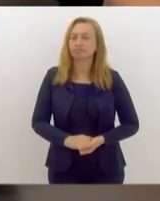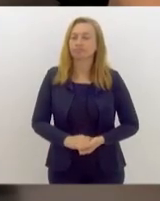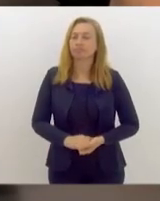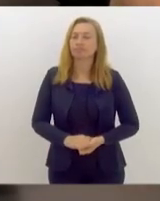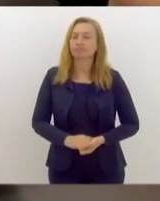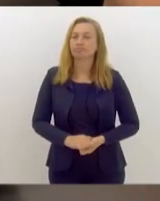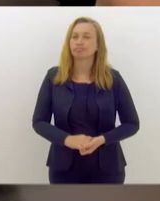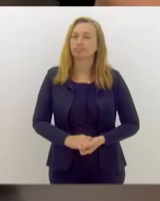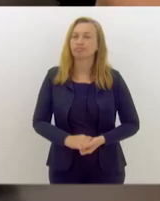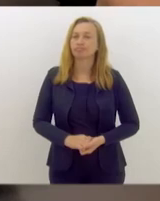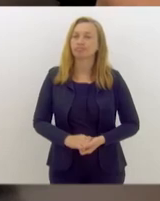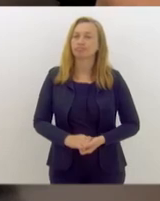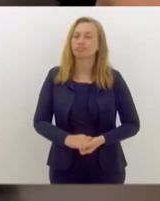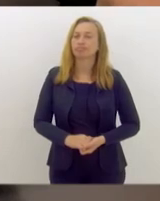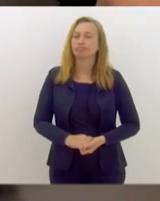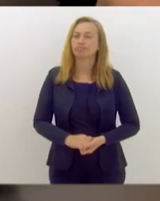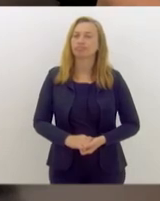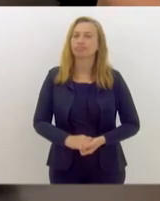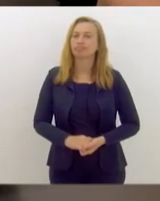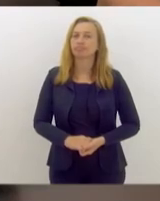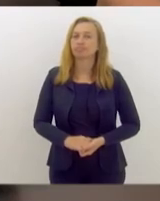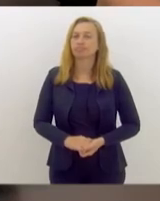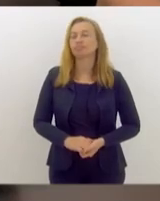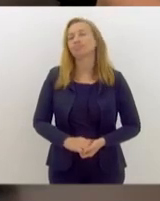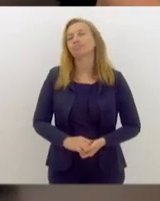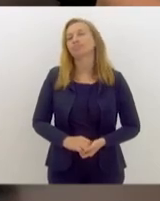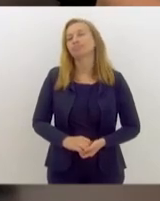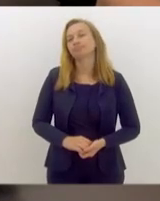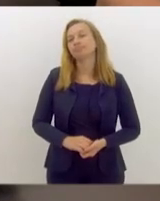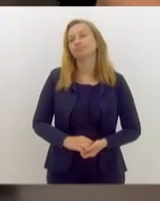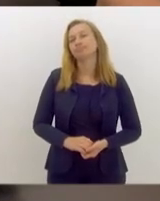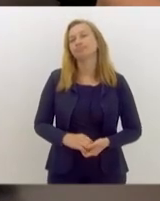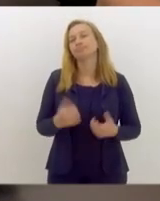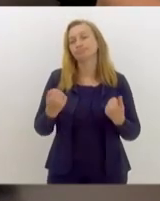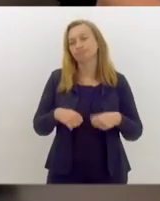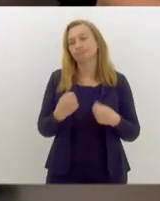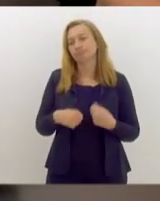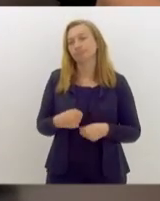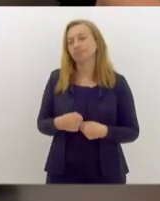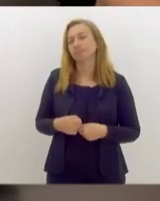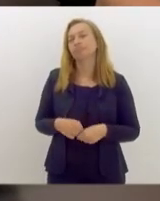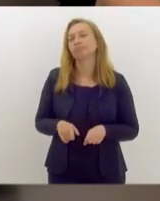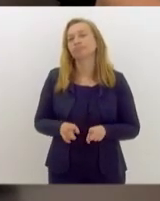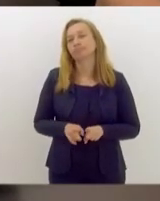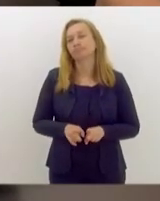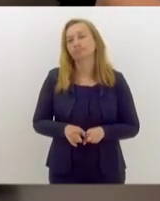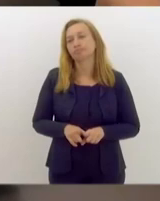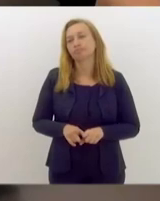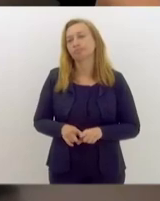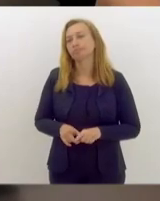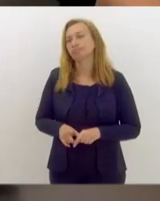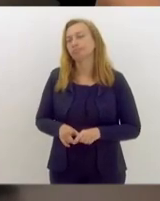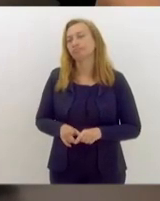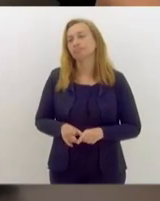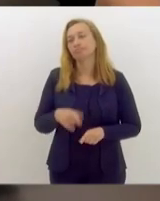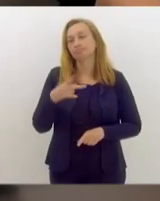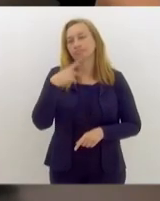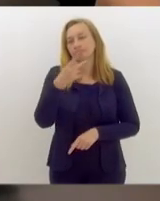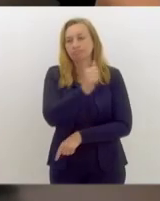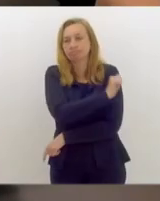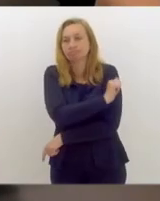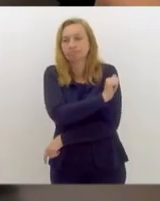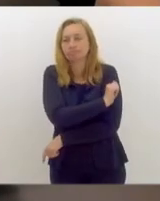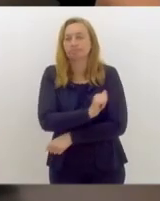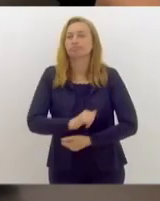disso, nós precisamos ressaltar, do que diz respeito aos alunos,